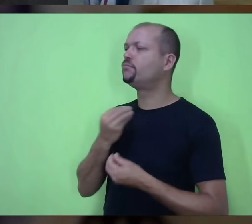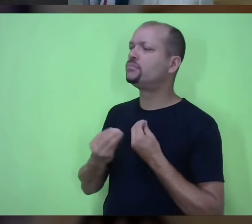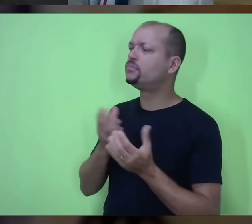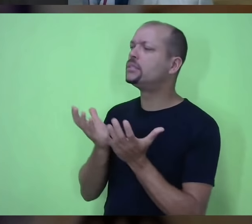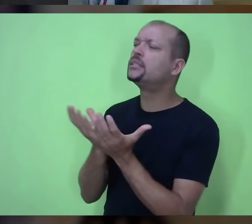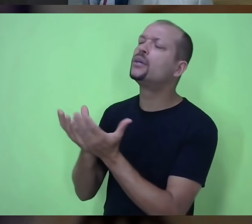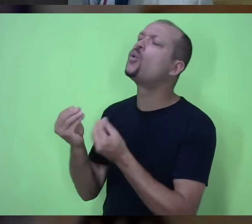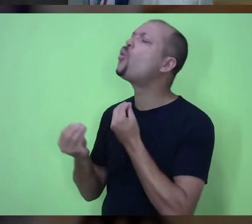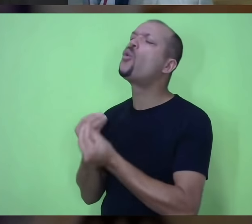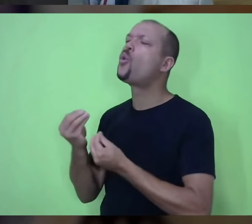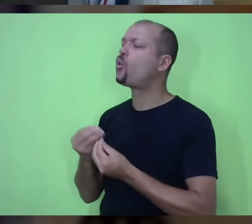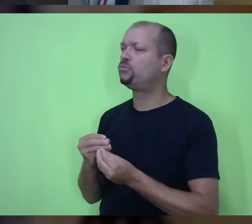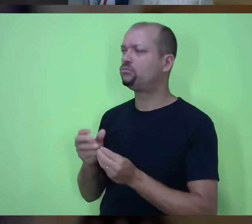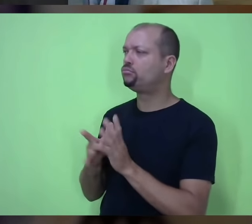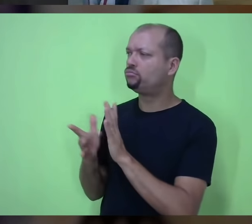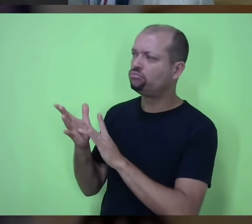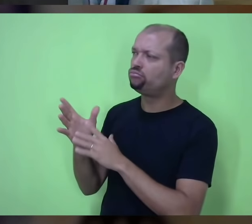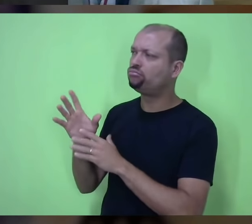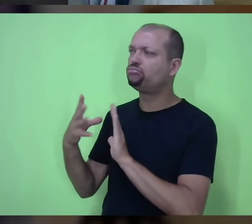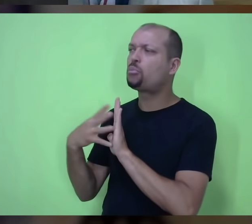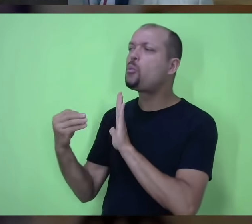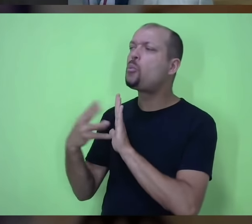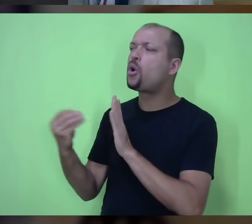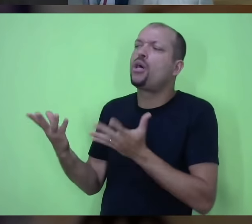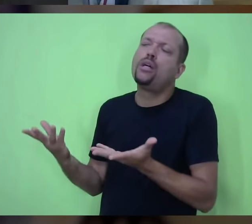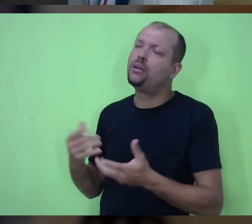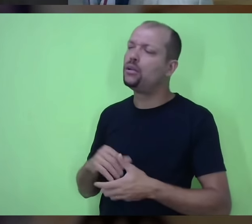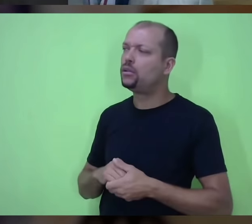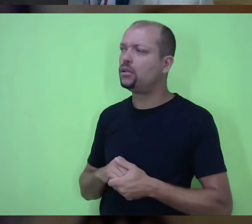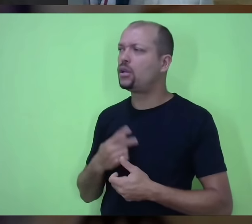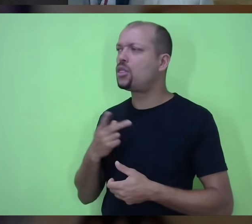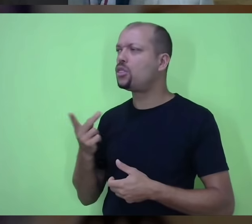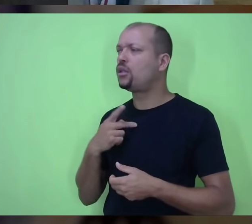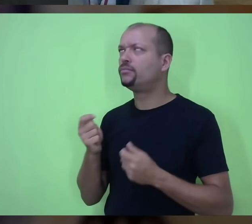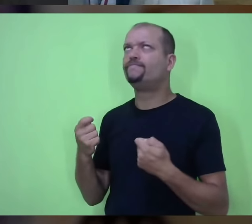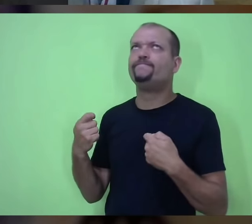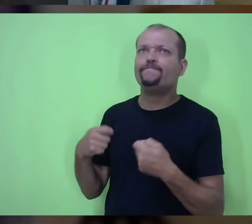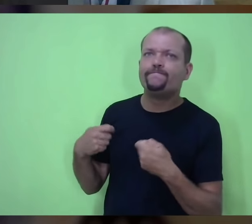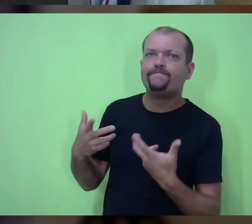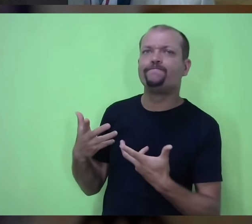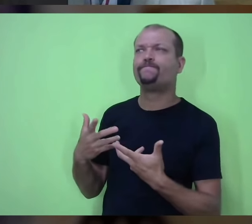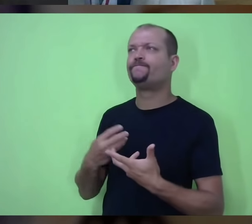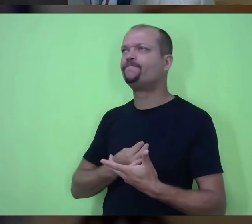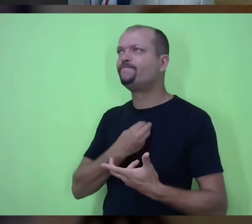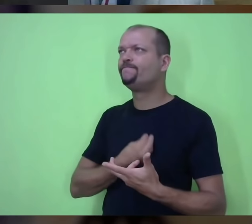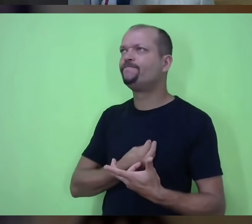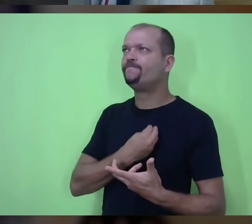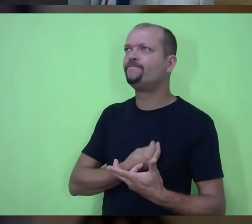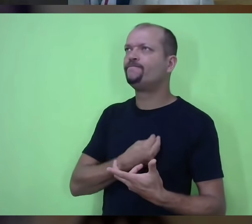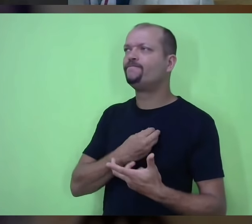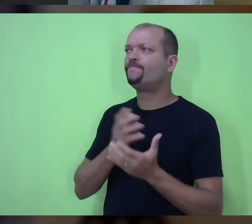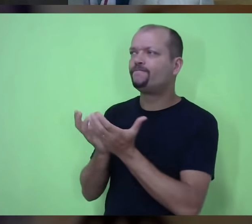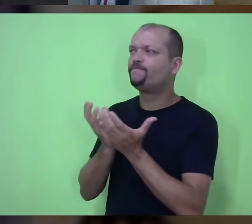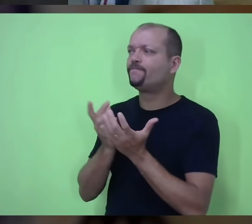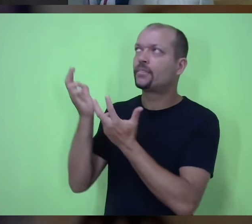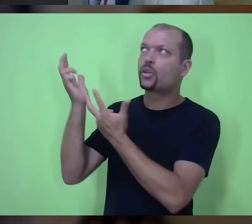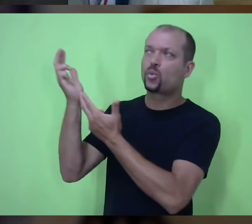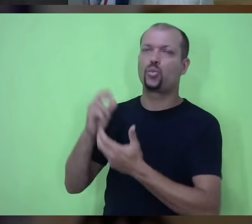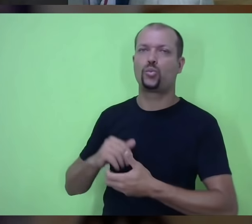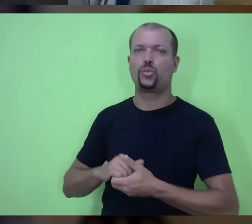cristã? Como Cristo é nosso modelo de forma que possamos viver a vida cristã como ele viveu.